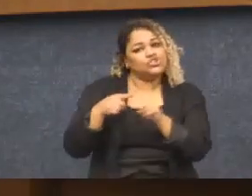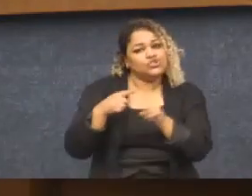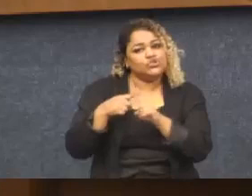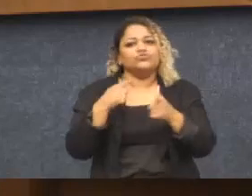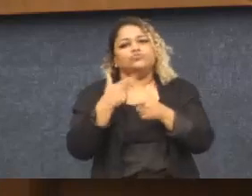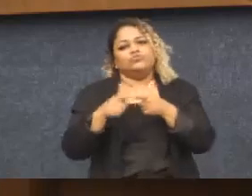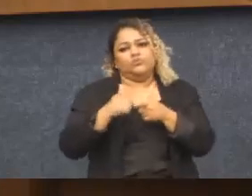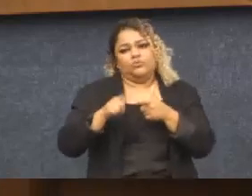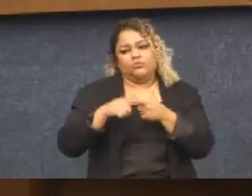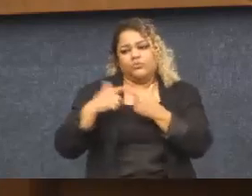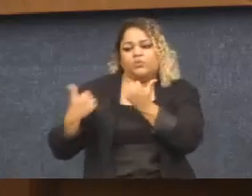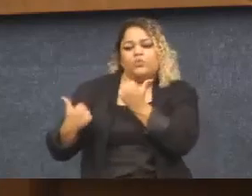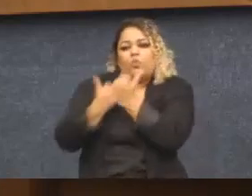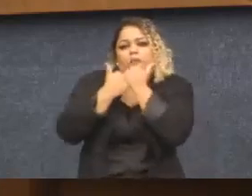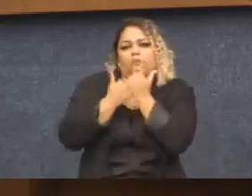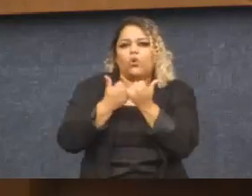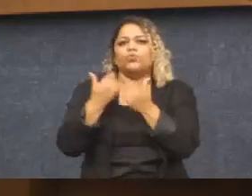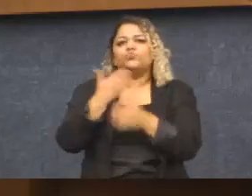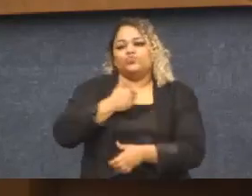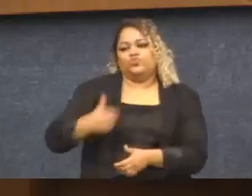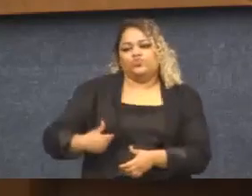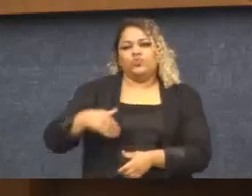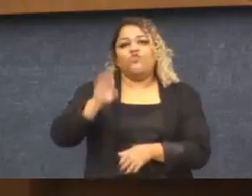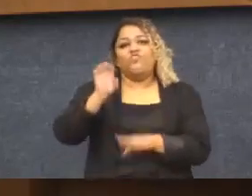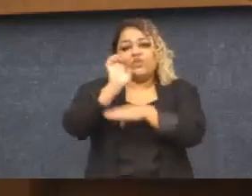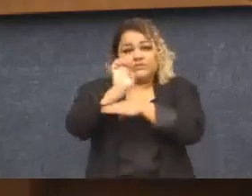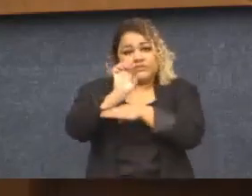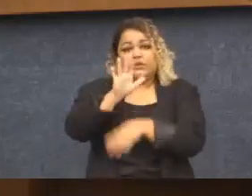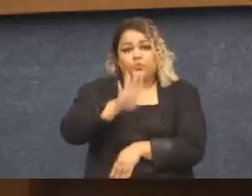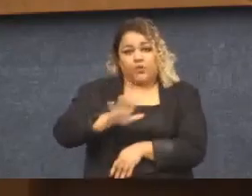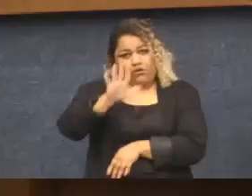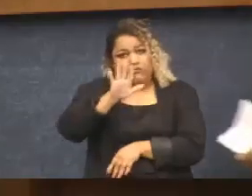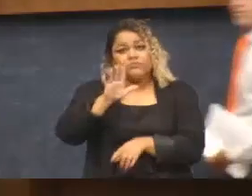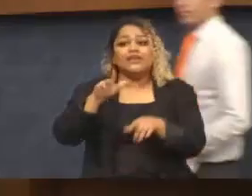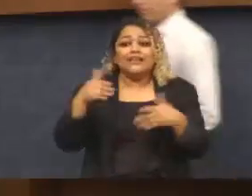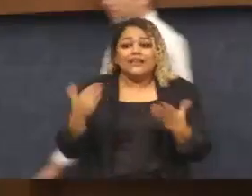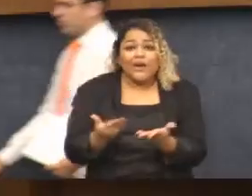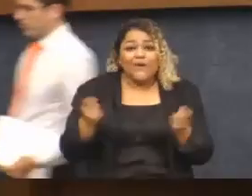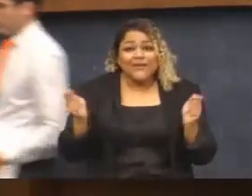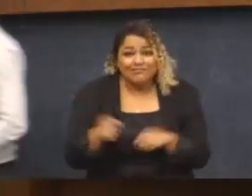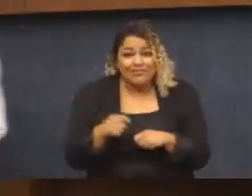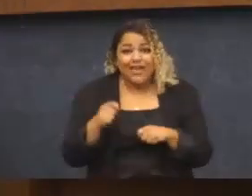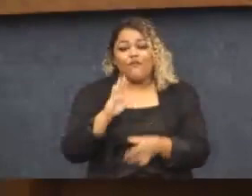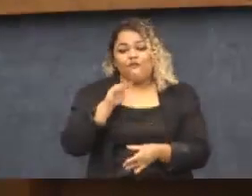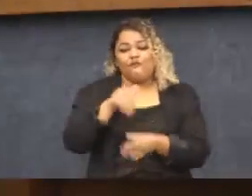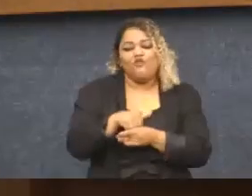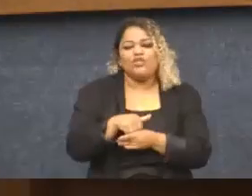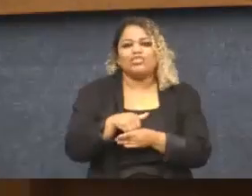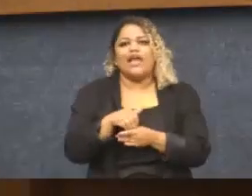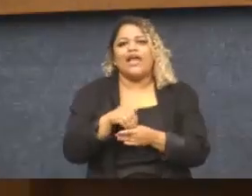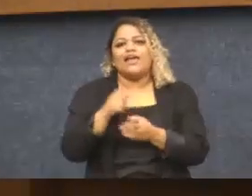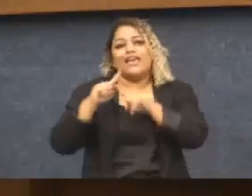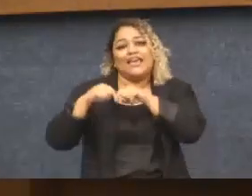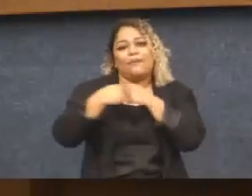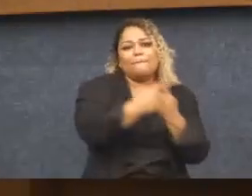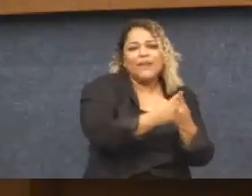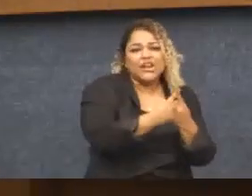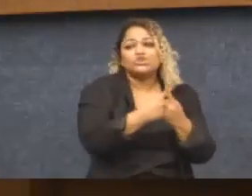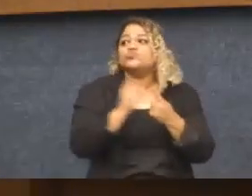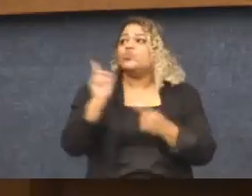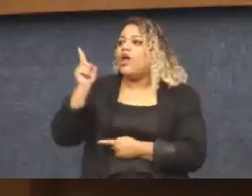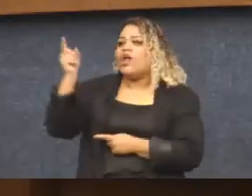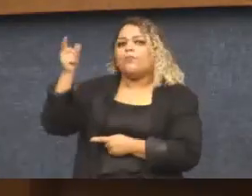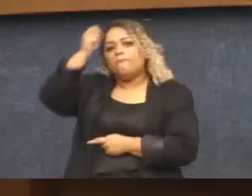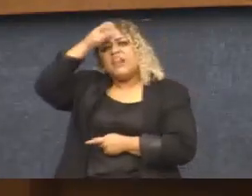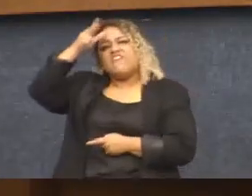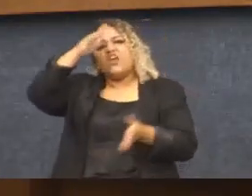o apoio do governo estadual. E agora que a gente tinha finalmente condição de votar esse empréstimo, o prefeito fez a retirada. E ainda